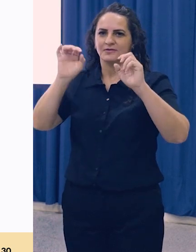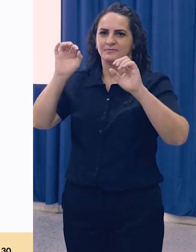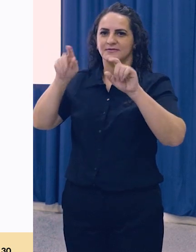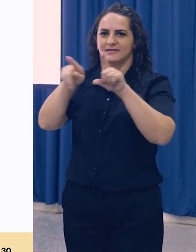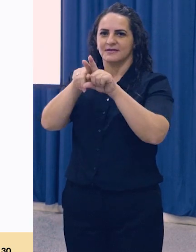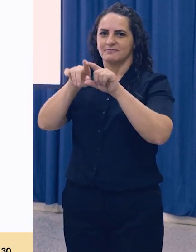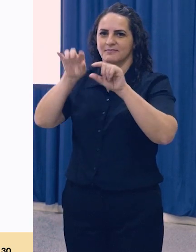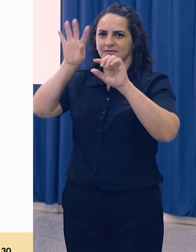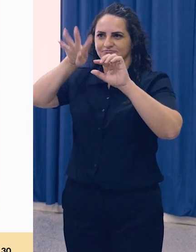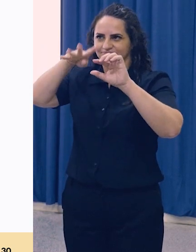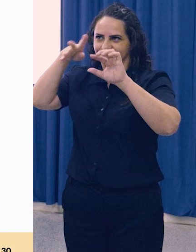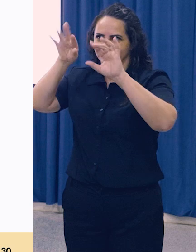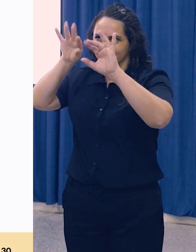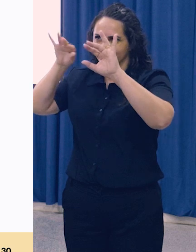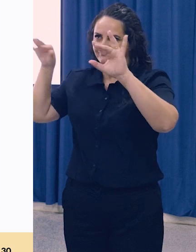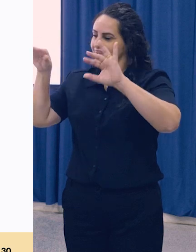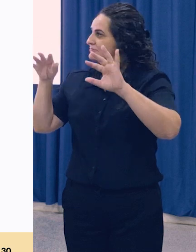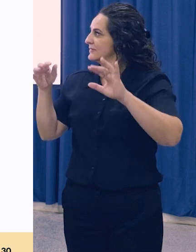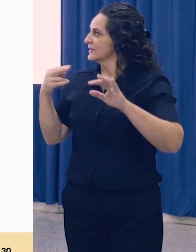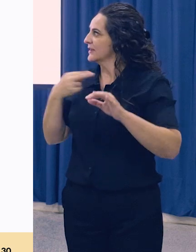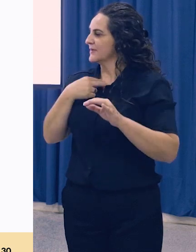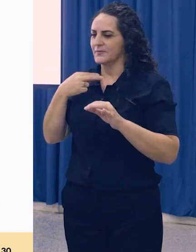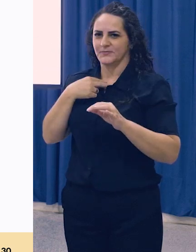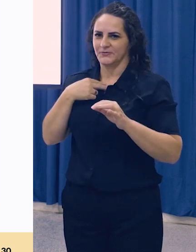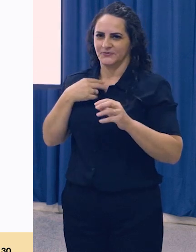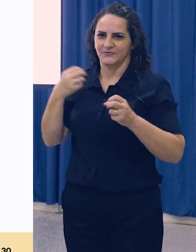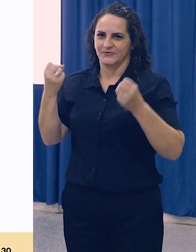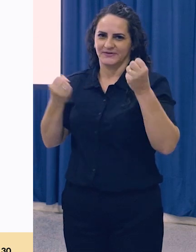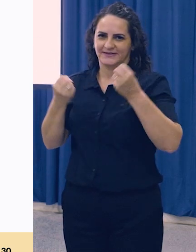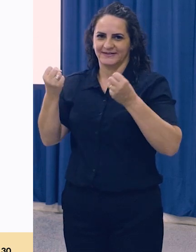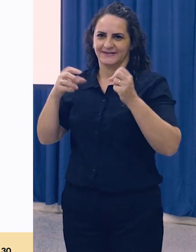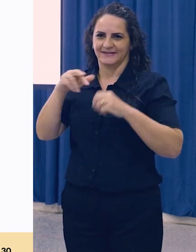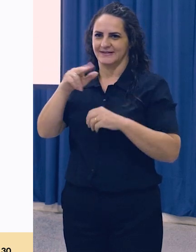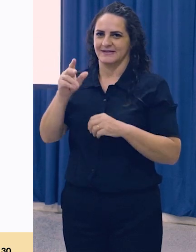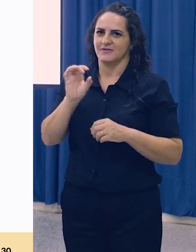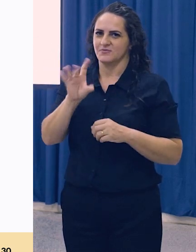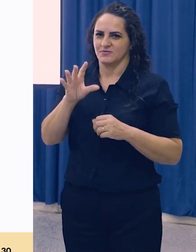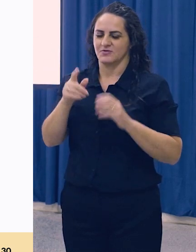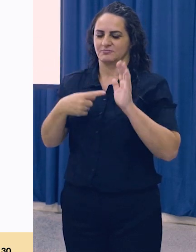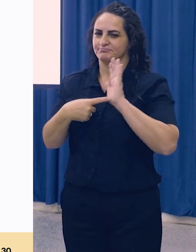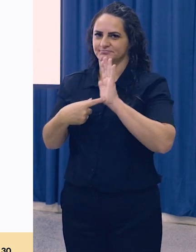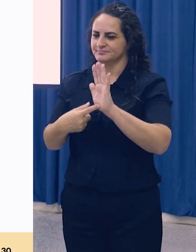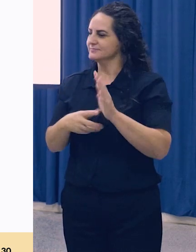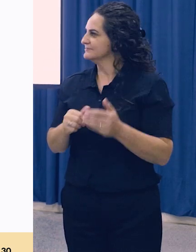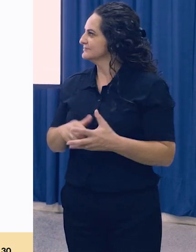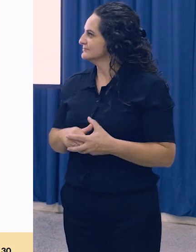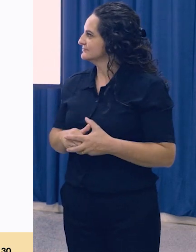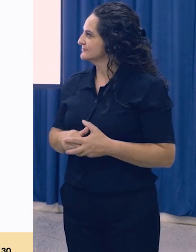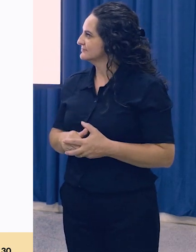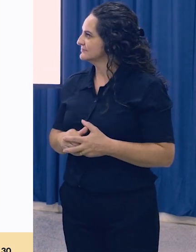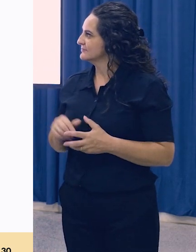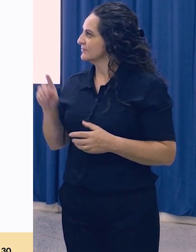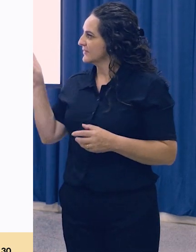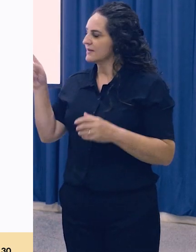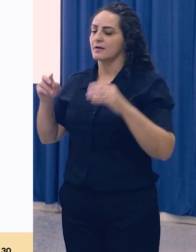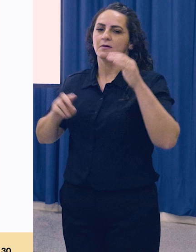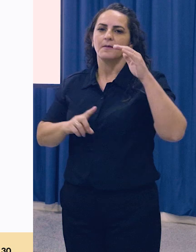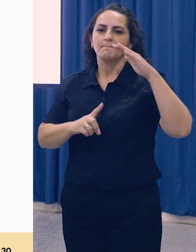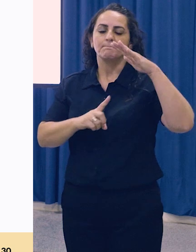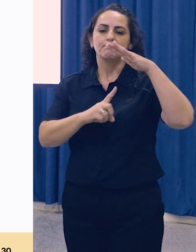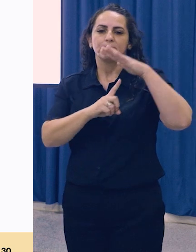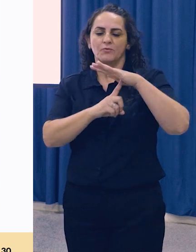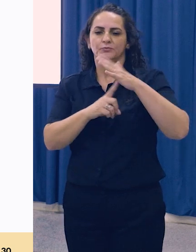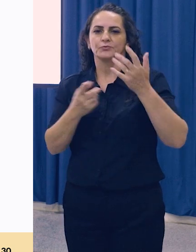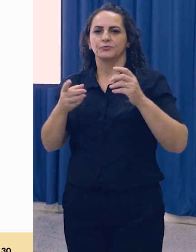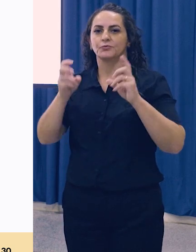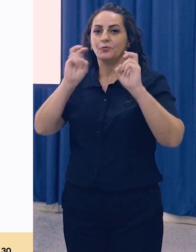tela. Claro, esse aqui não dava para andar, né? Era só um ônibus circulando pela cidade. Aqui são exemplos de pontos de ônibus. Esse